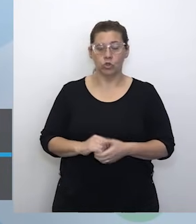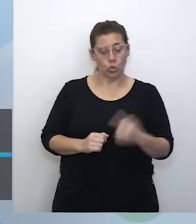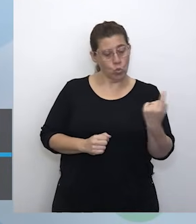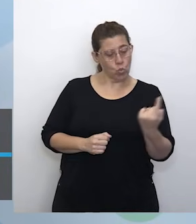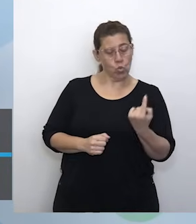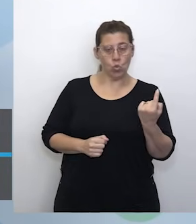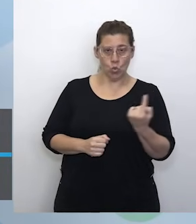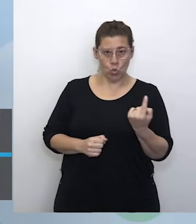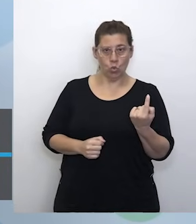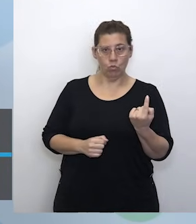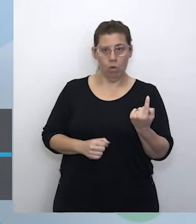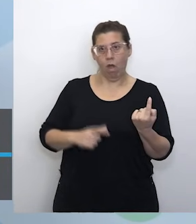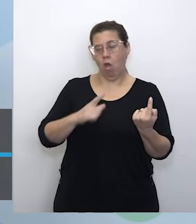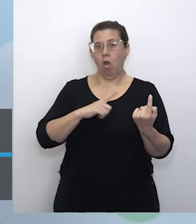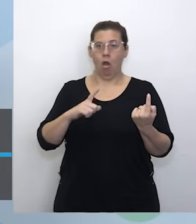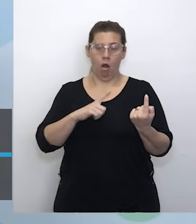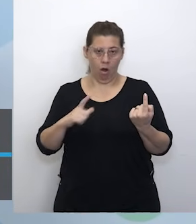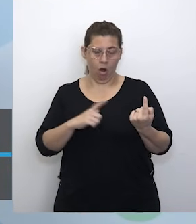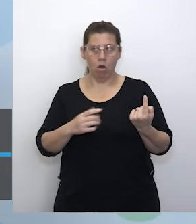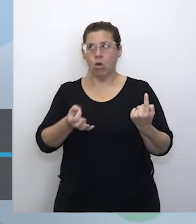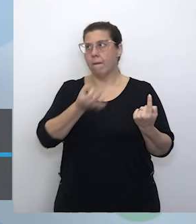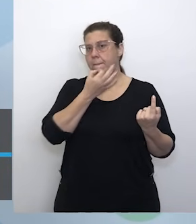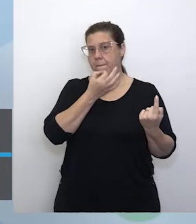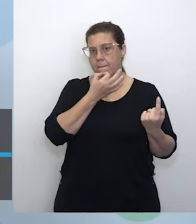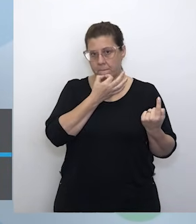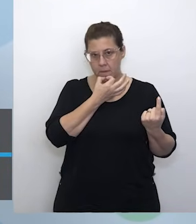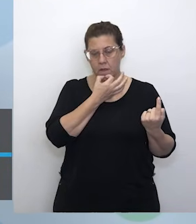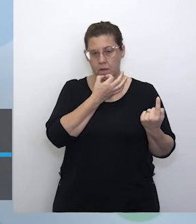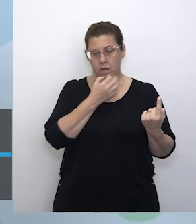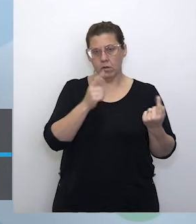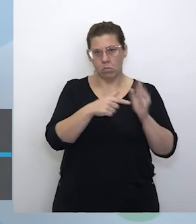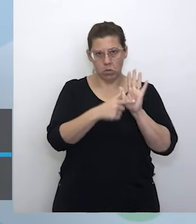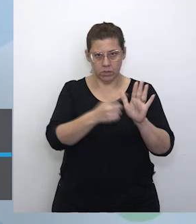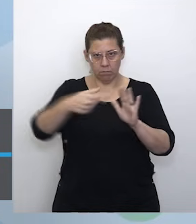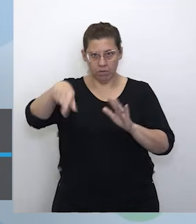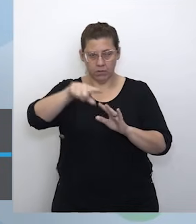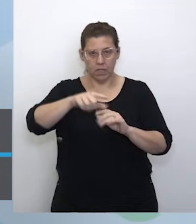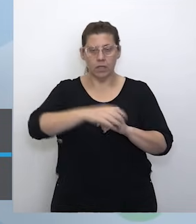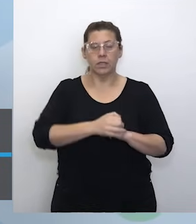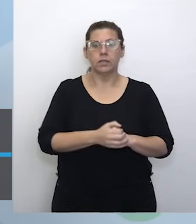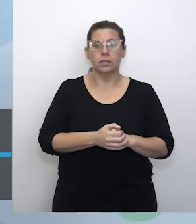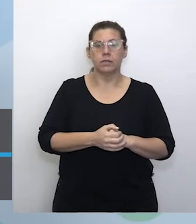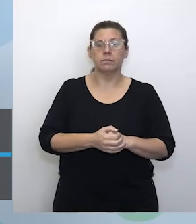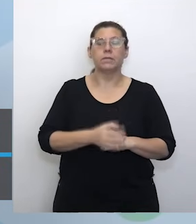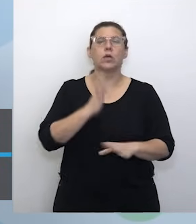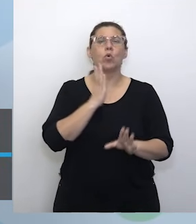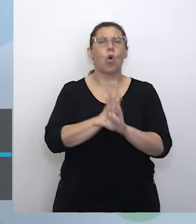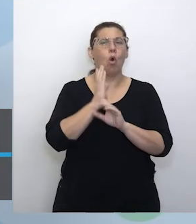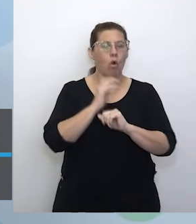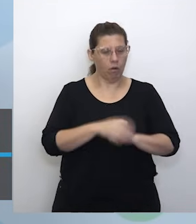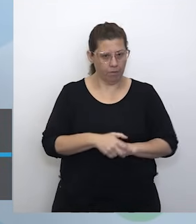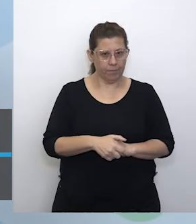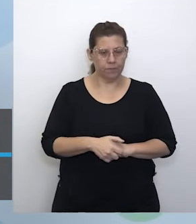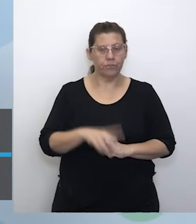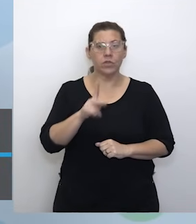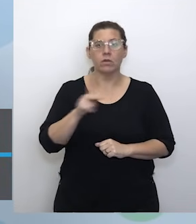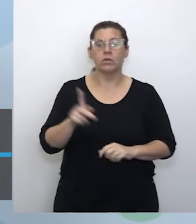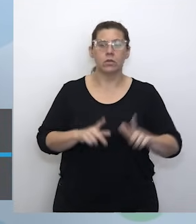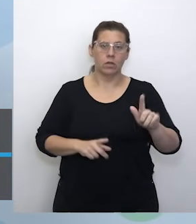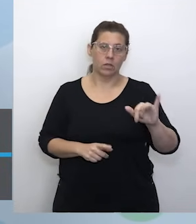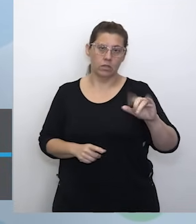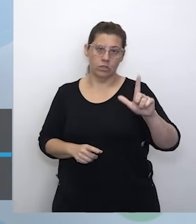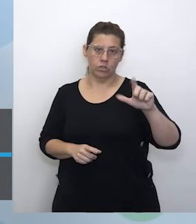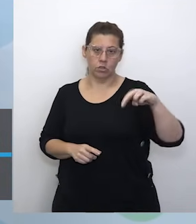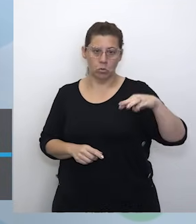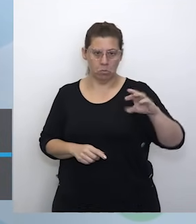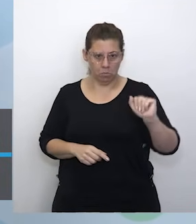único. Eu tinha um comentário aqui, Edjoel, que eu queria trazer para você. Aqui, achei, ó. É do professor Gilmar, que